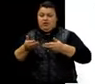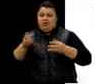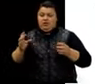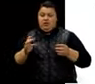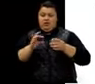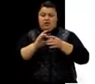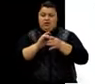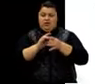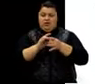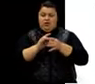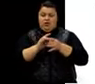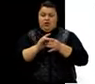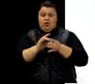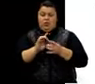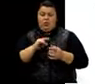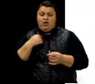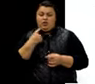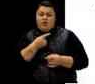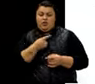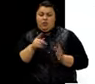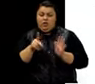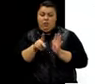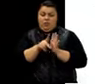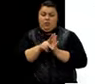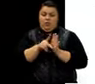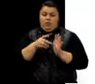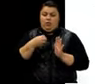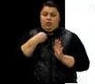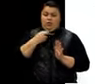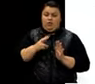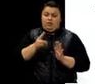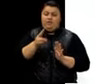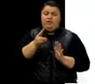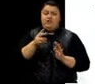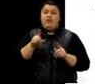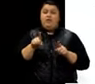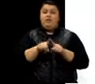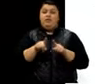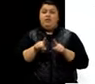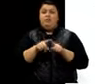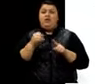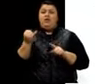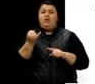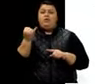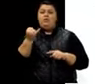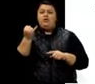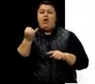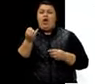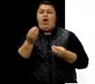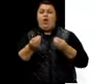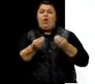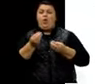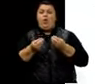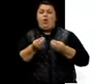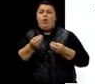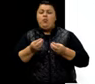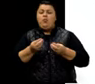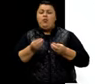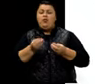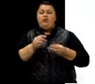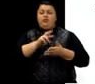nossa própria sobrevivência. Também é importante saber como diferentes